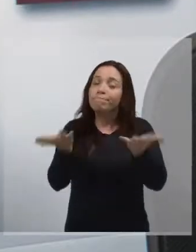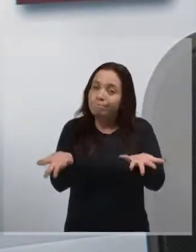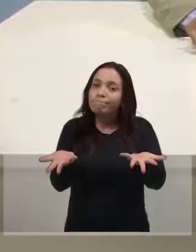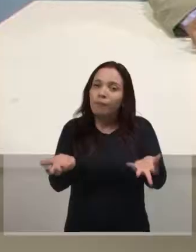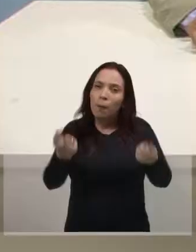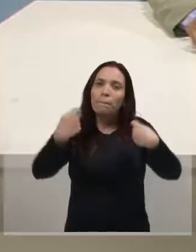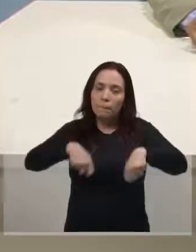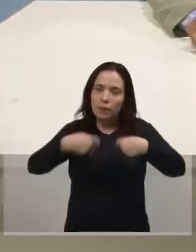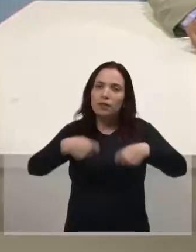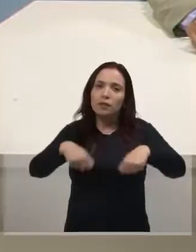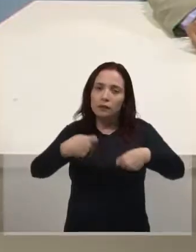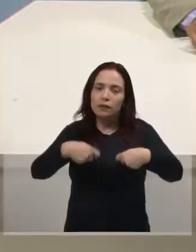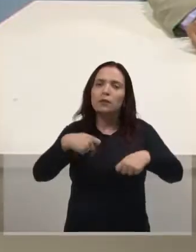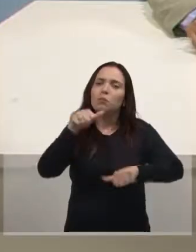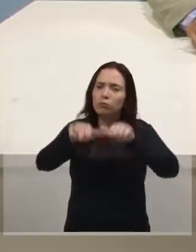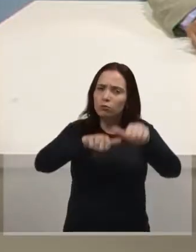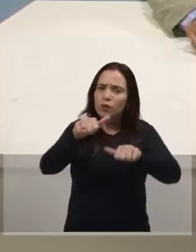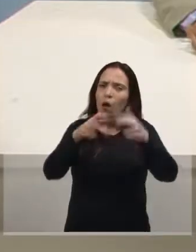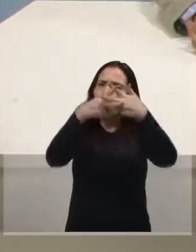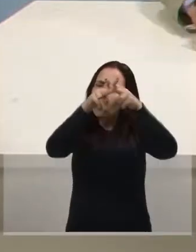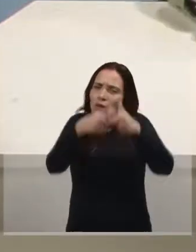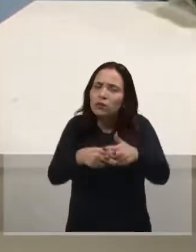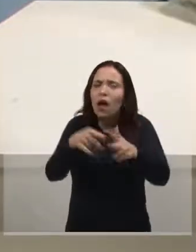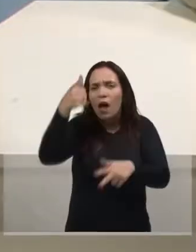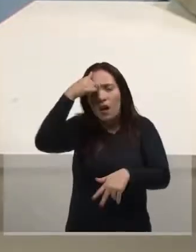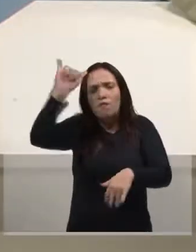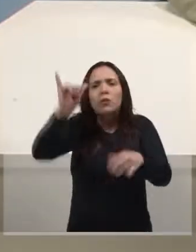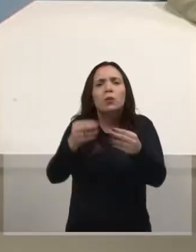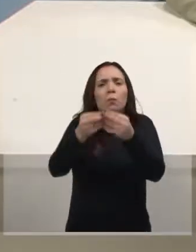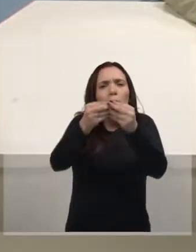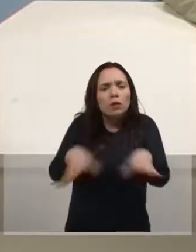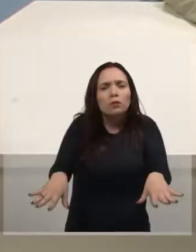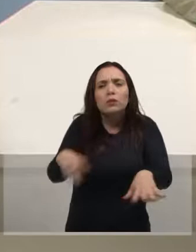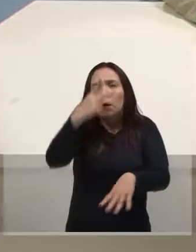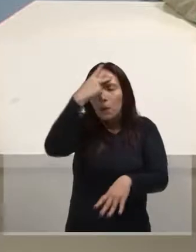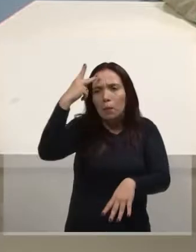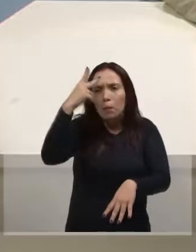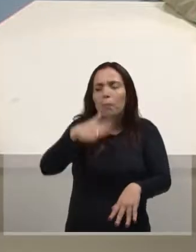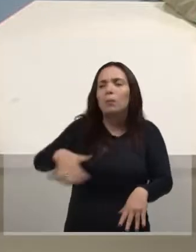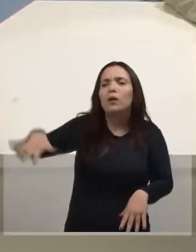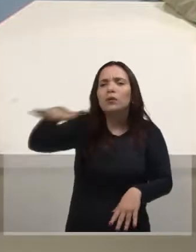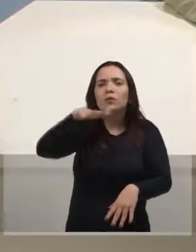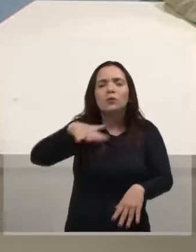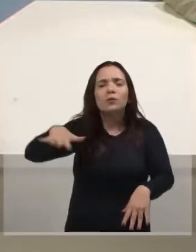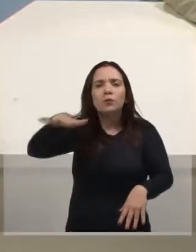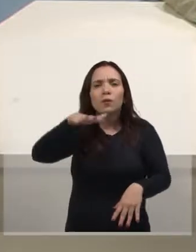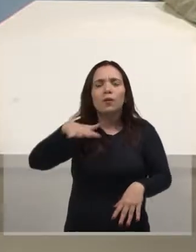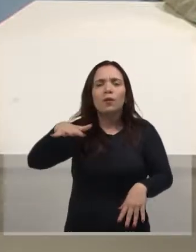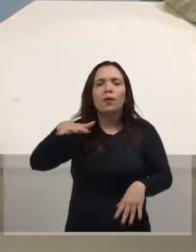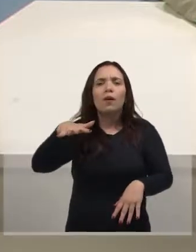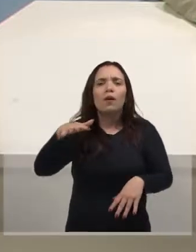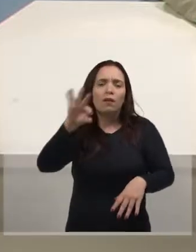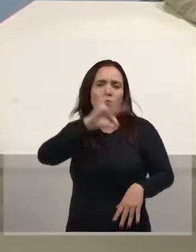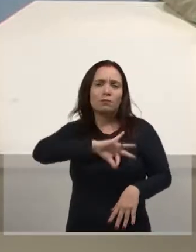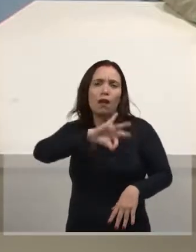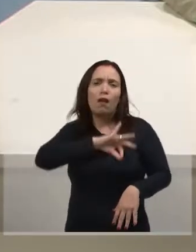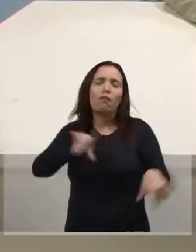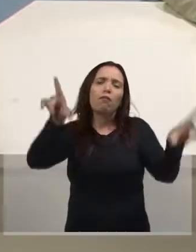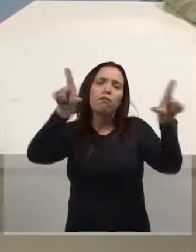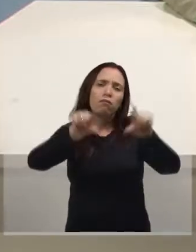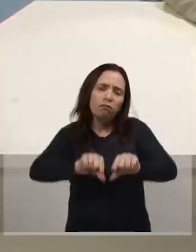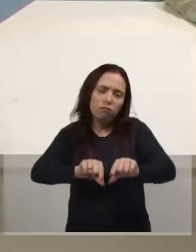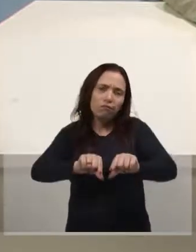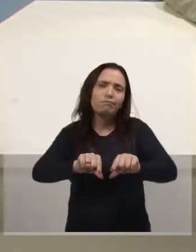preciso fazer estas correções sem prejudicar aqueles que não precisam muito de correções, que são os que ganham menos, né?